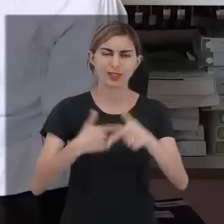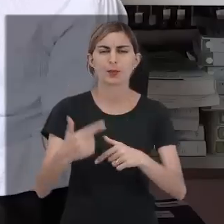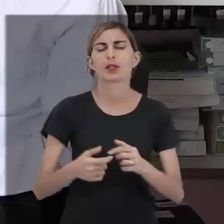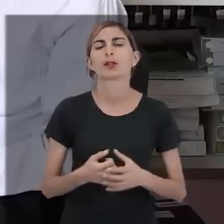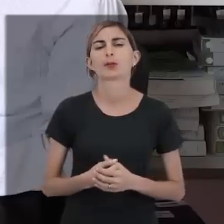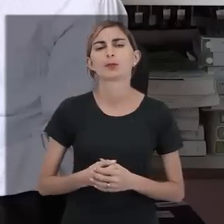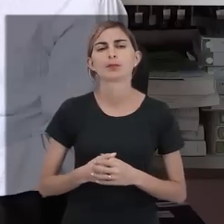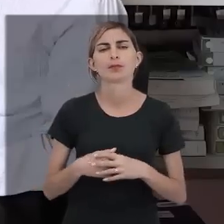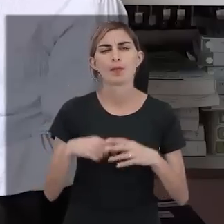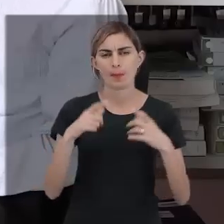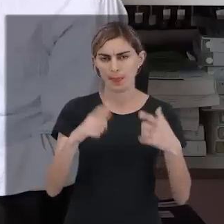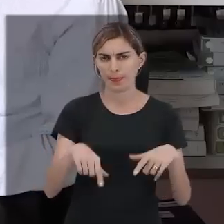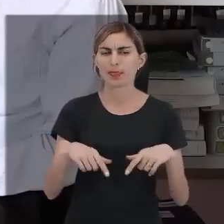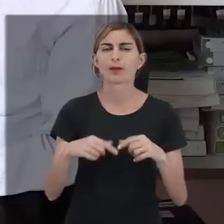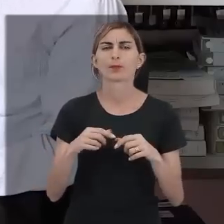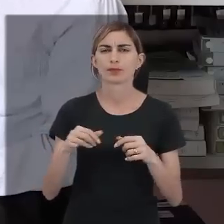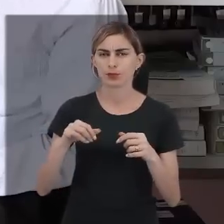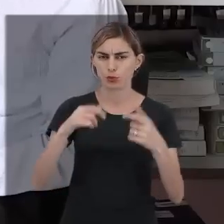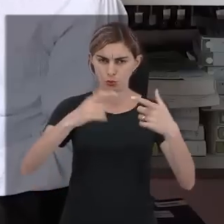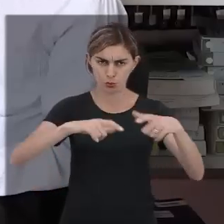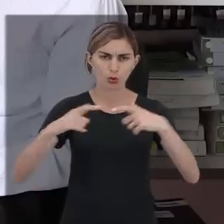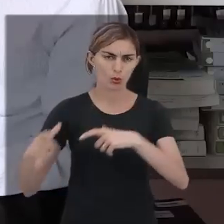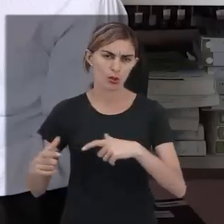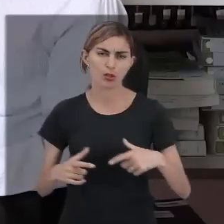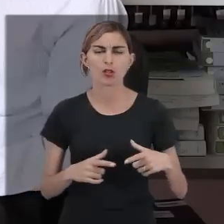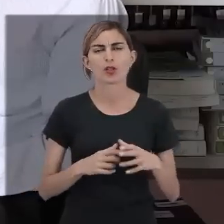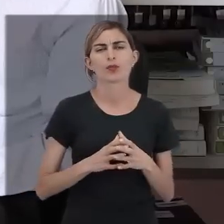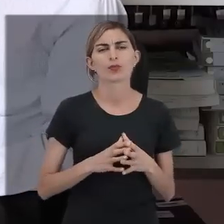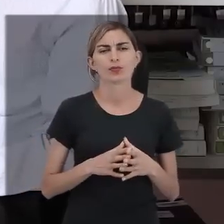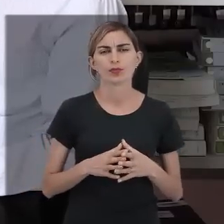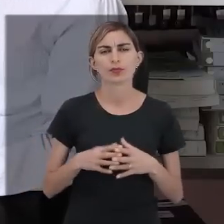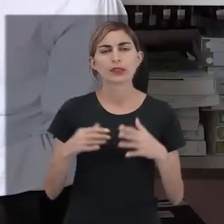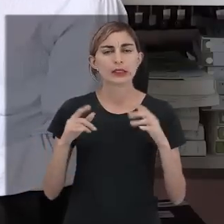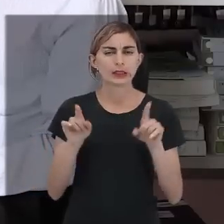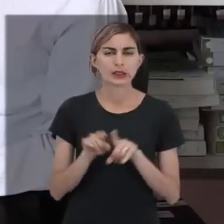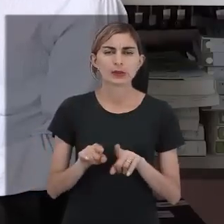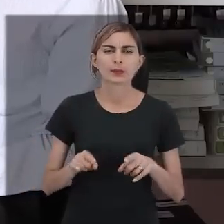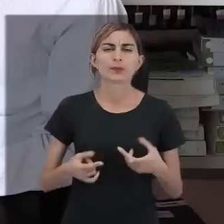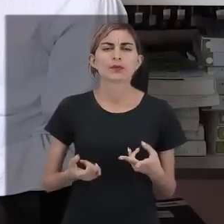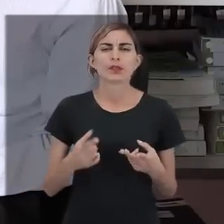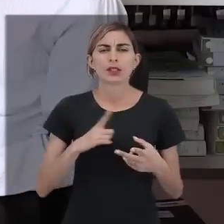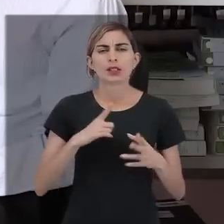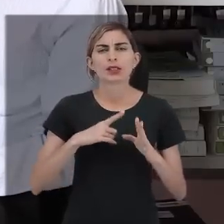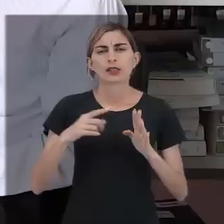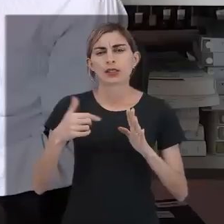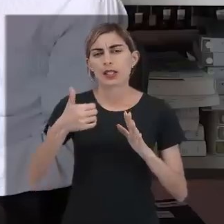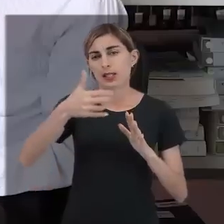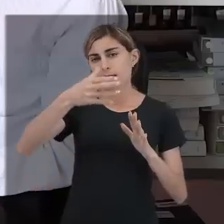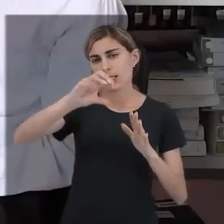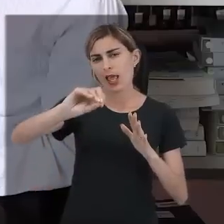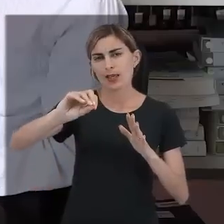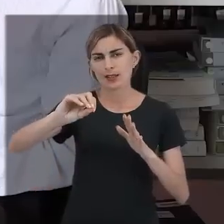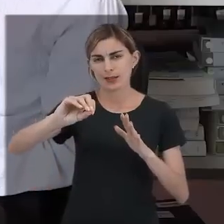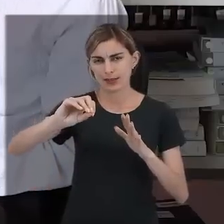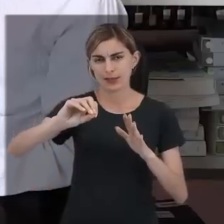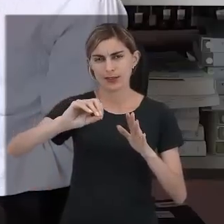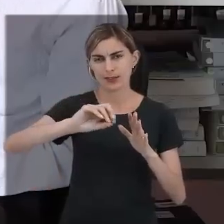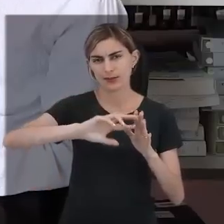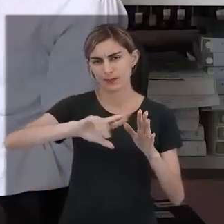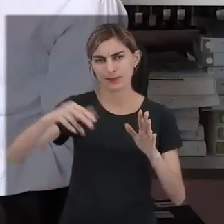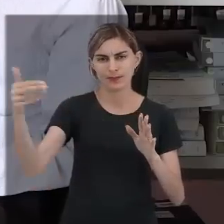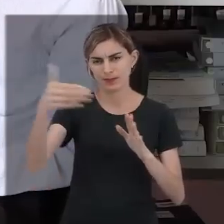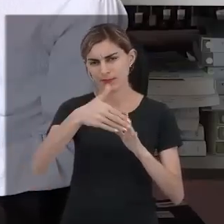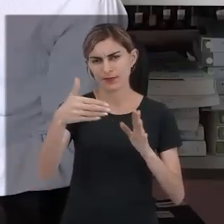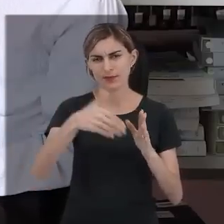ISO, na instituição, no organismo. E ela é composta por 10 sessões. Antes,